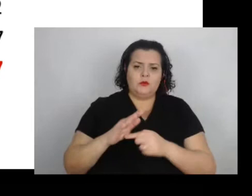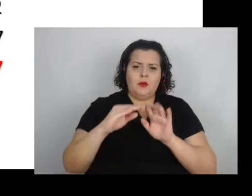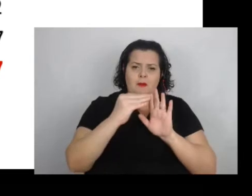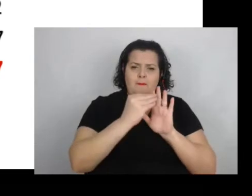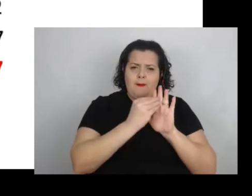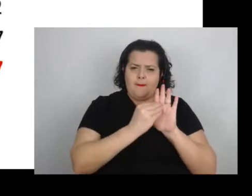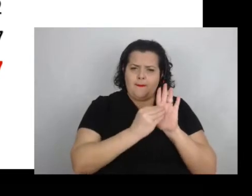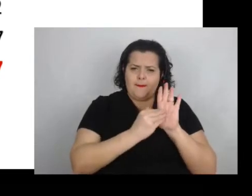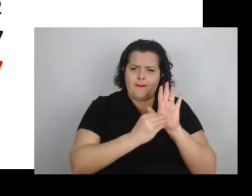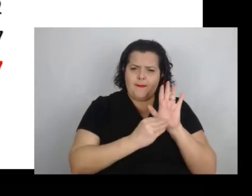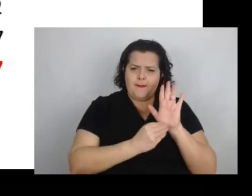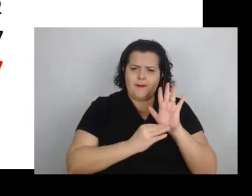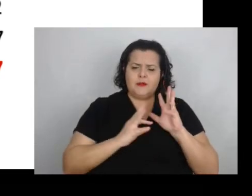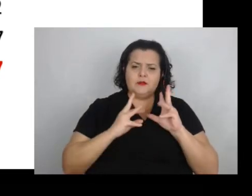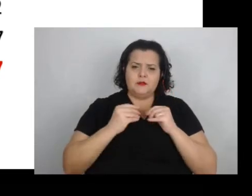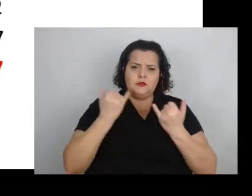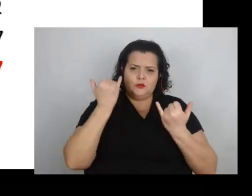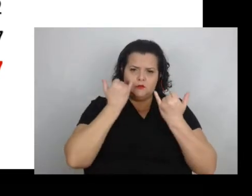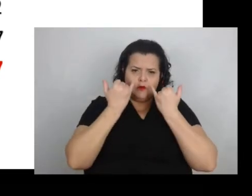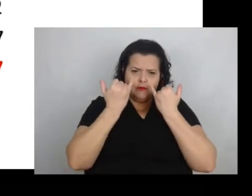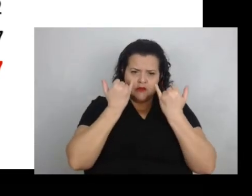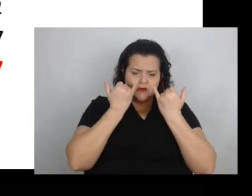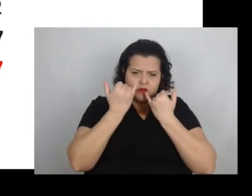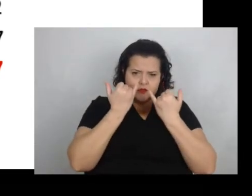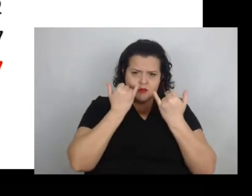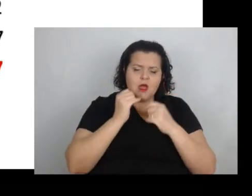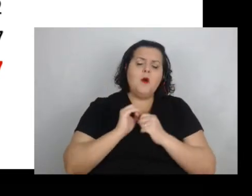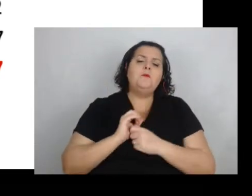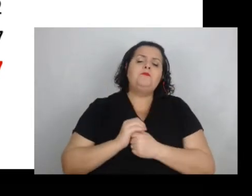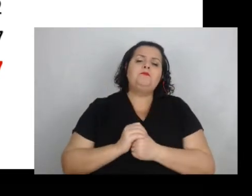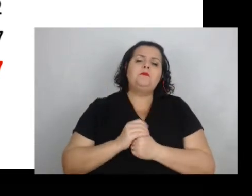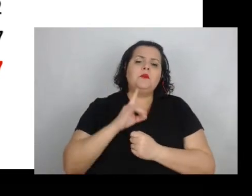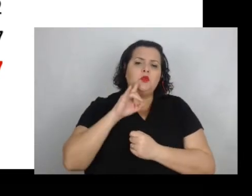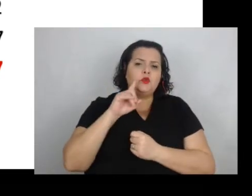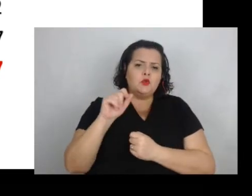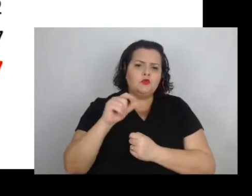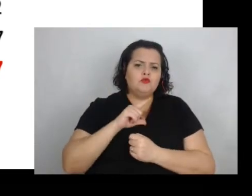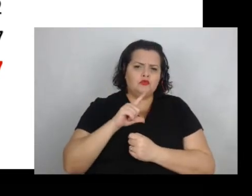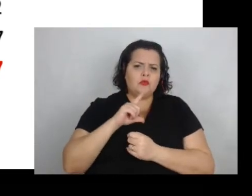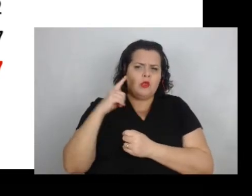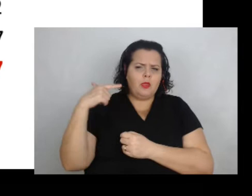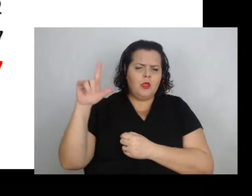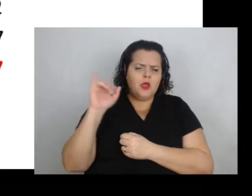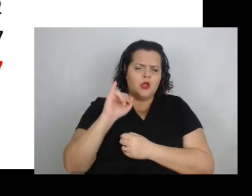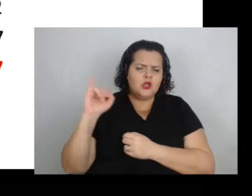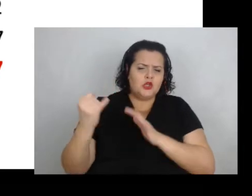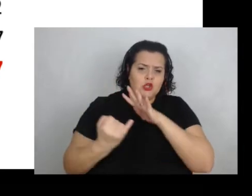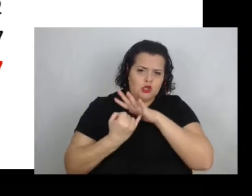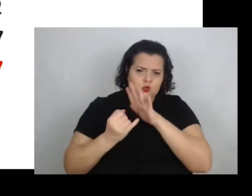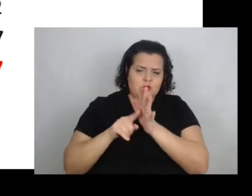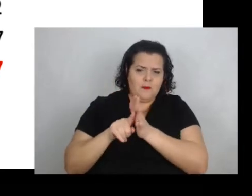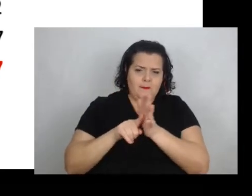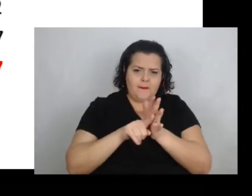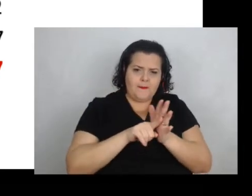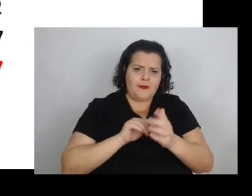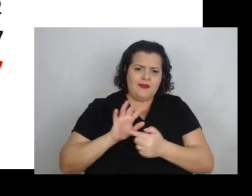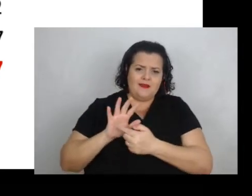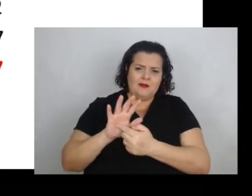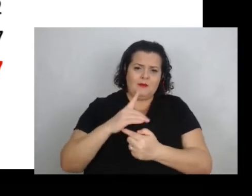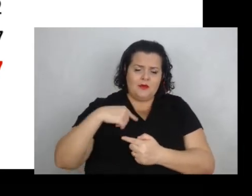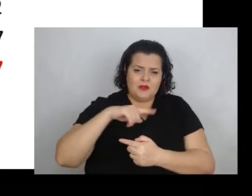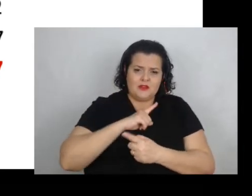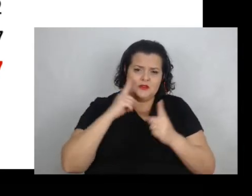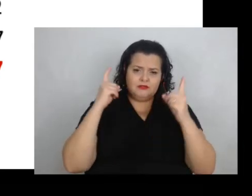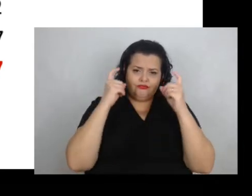sido compilado pela Johns Hopkins e divulgado diariamente, né, que mostra a nossa dificuldade em garantir